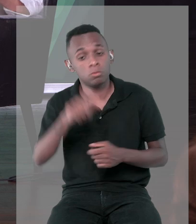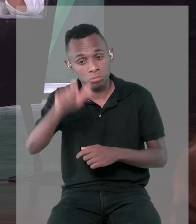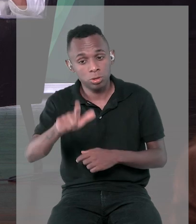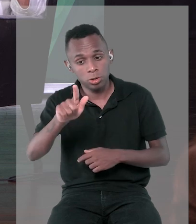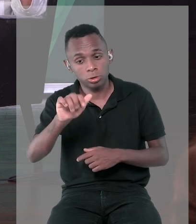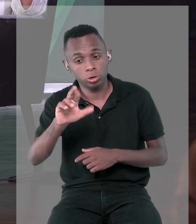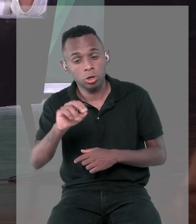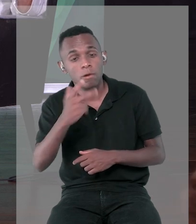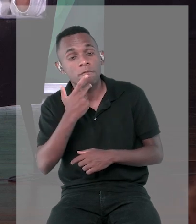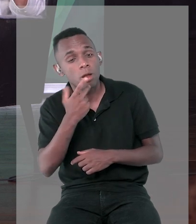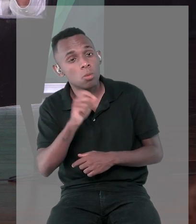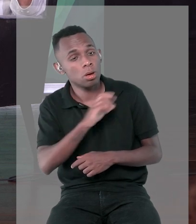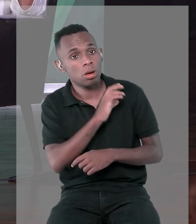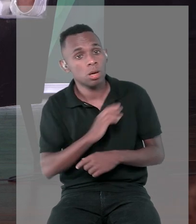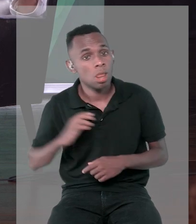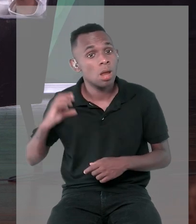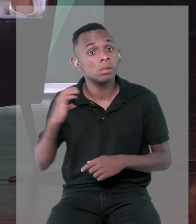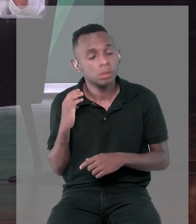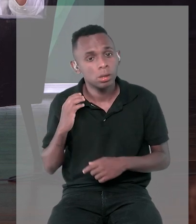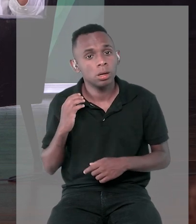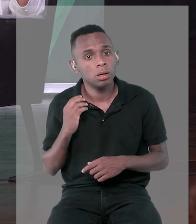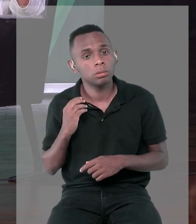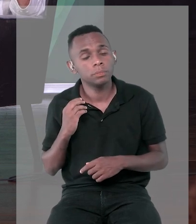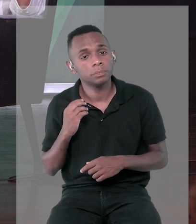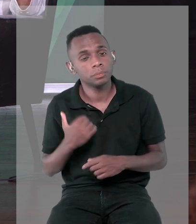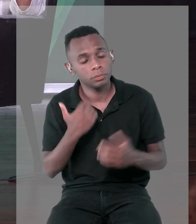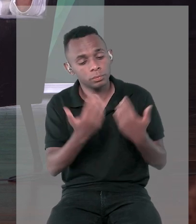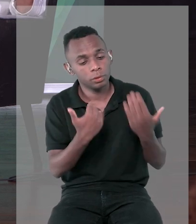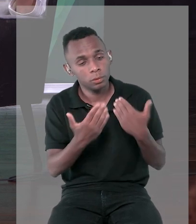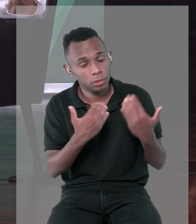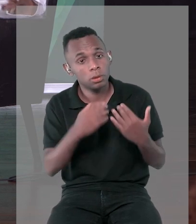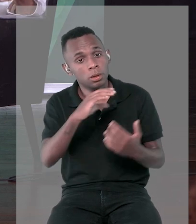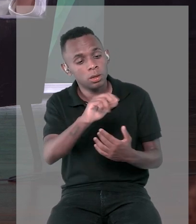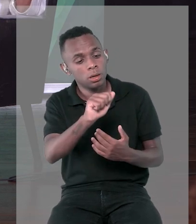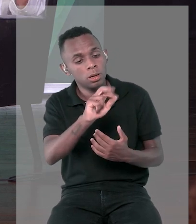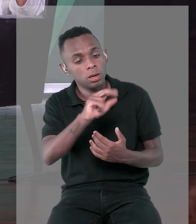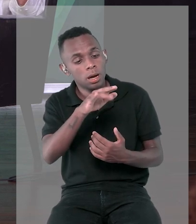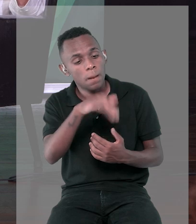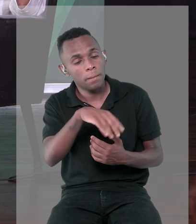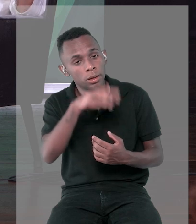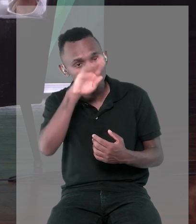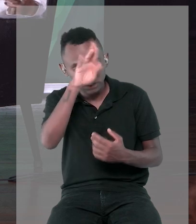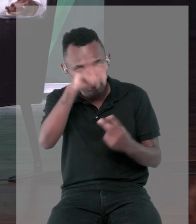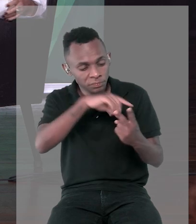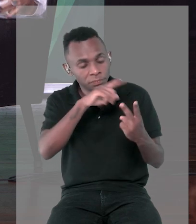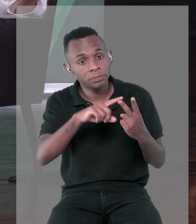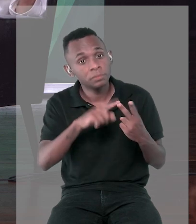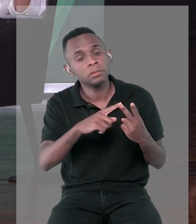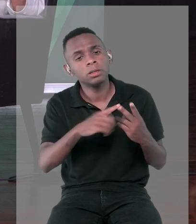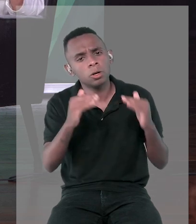Giro, a Clarice conversou com a Carmen e acabou que a